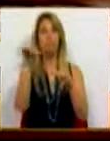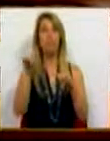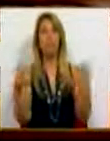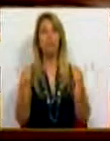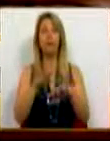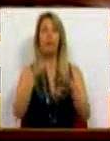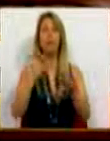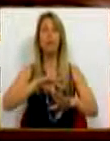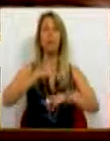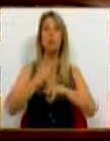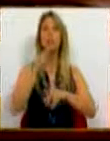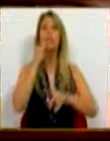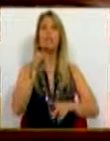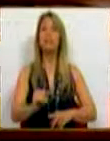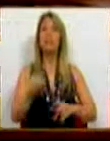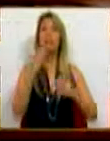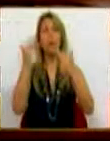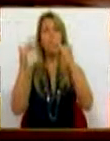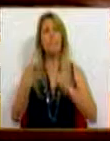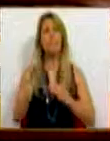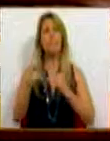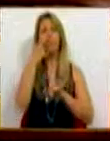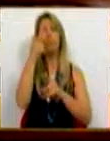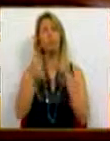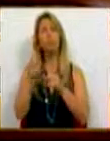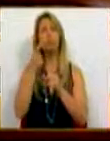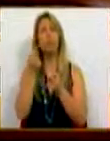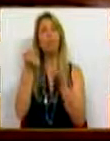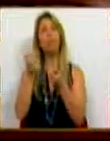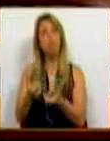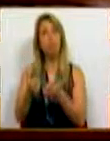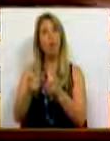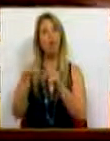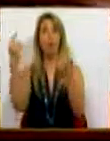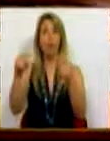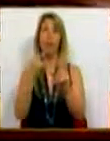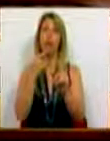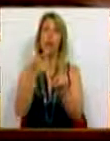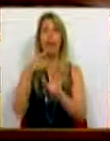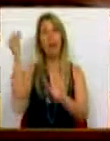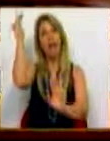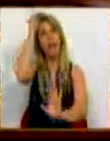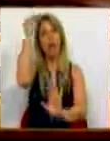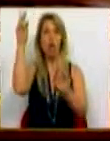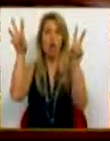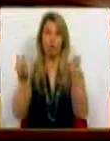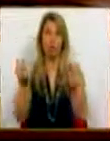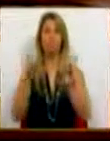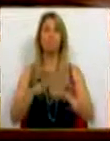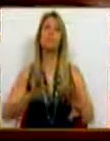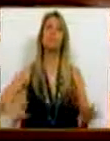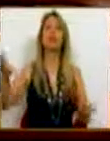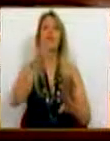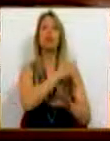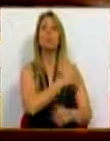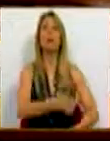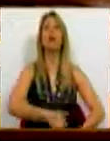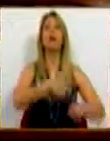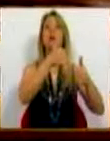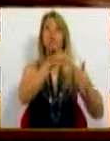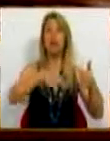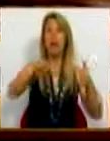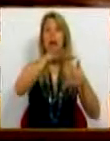os territórios de baixas densidades a que comumente chamamos interiores. Nos espaços urbanos e metropolitanos emergem